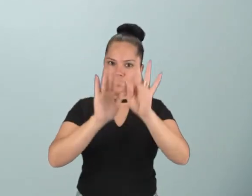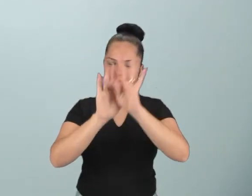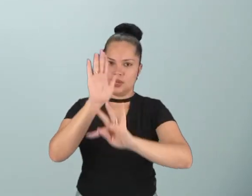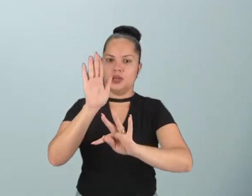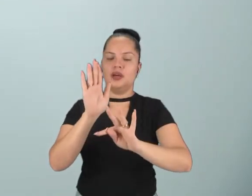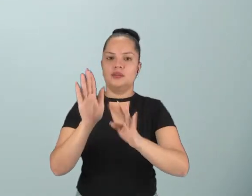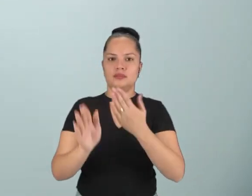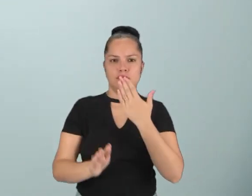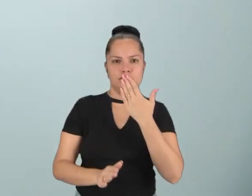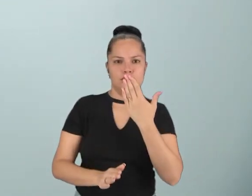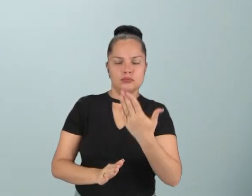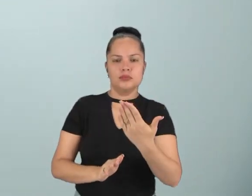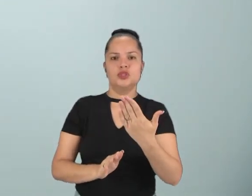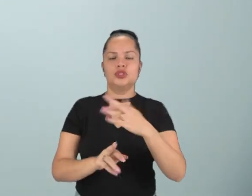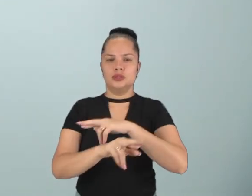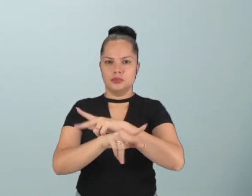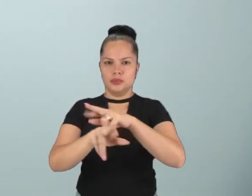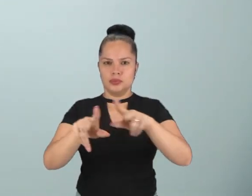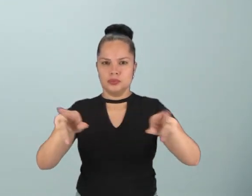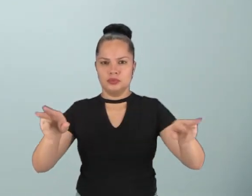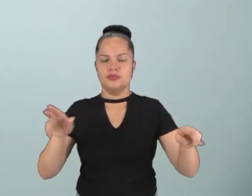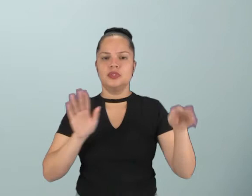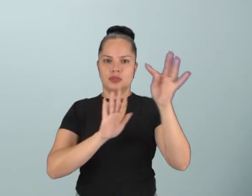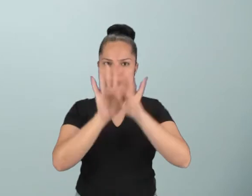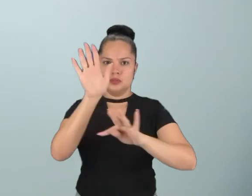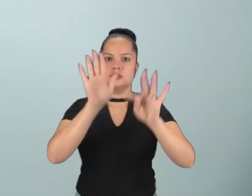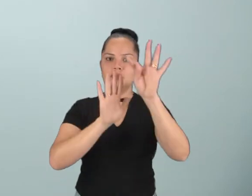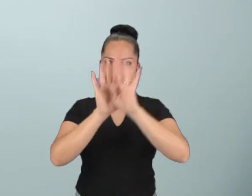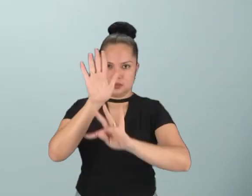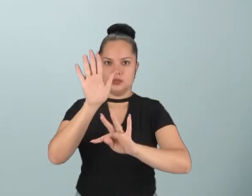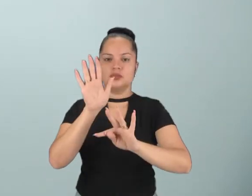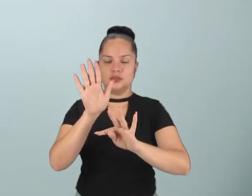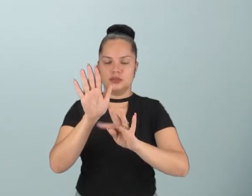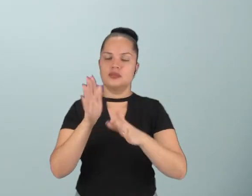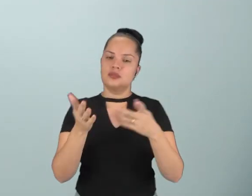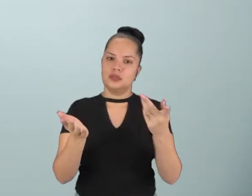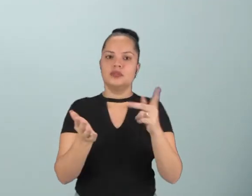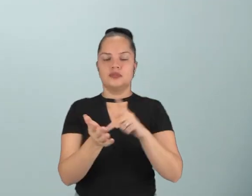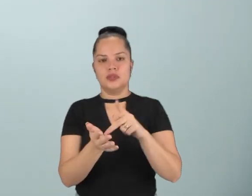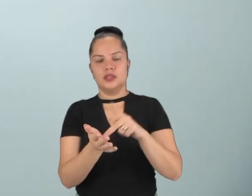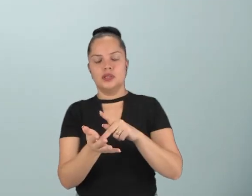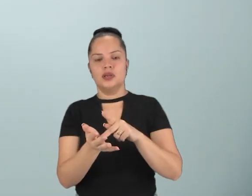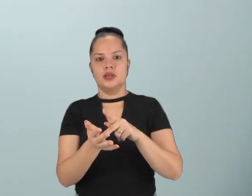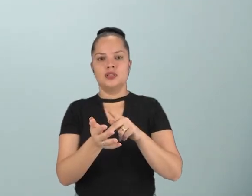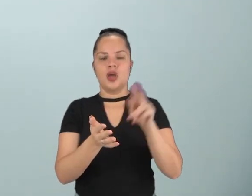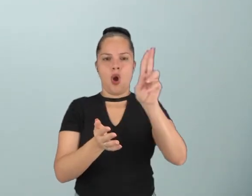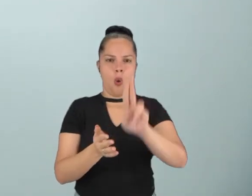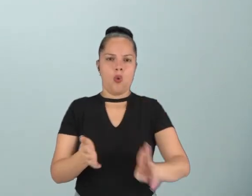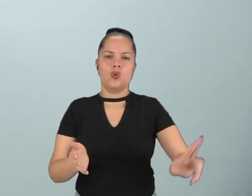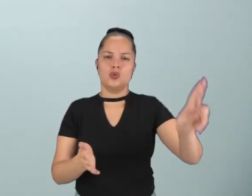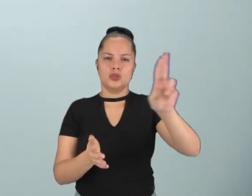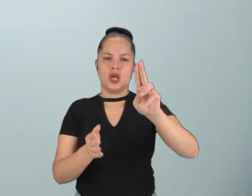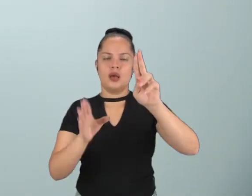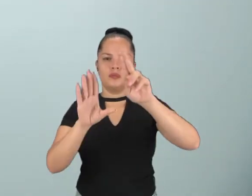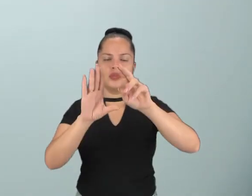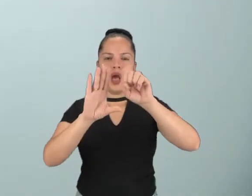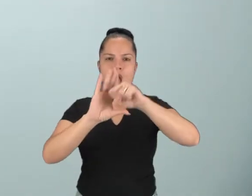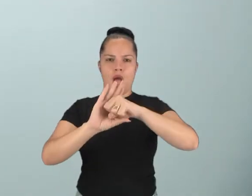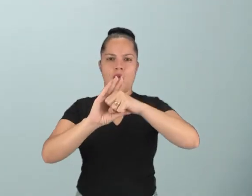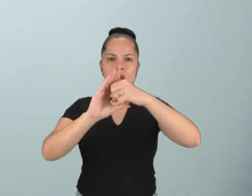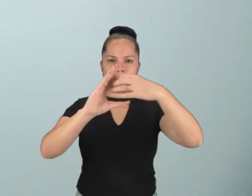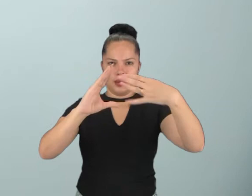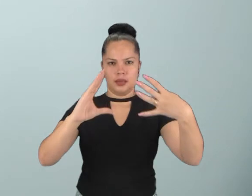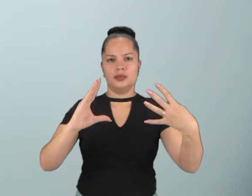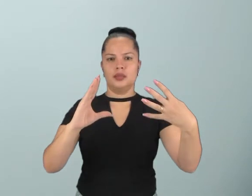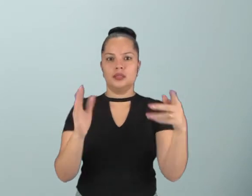de gêneros de texto que nós aprendemos, né? Diferentes textos, na verdade, e que nós usamos algumas características que são